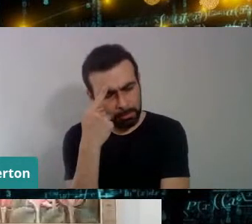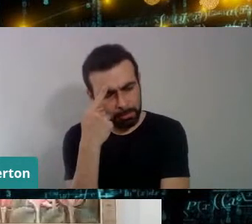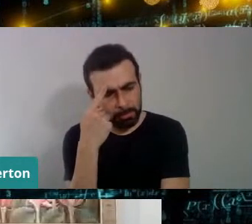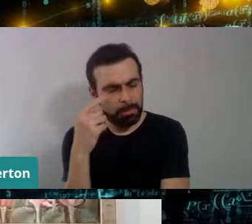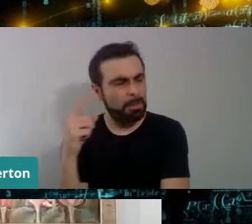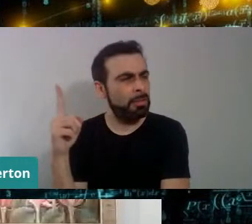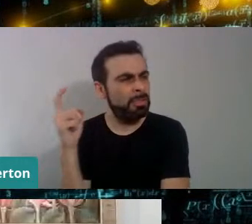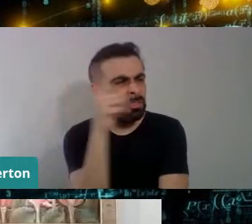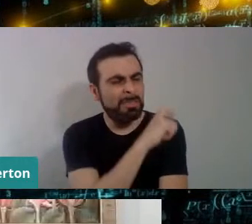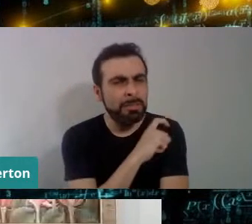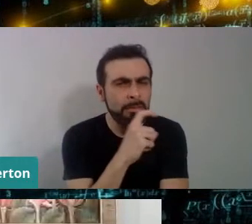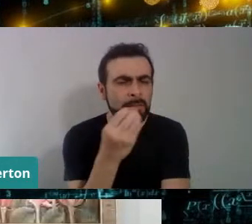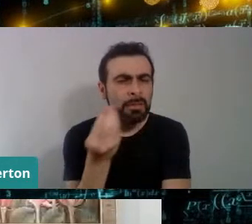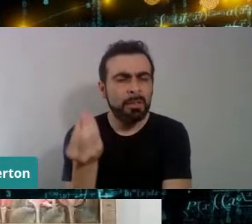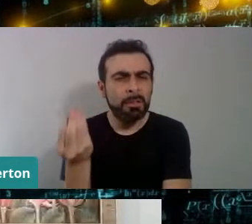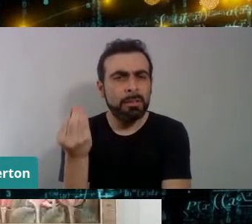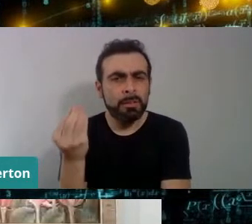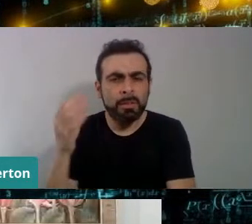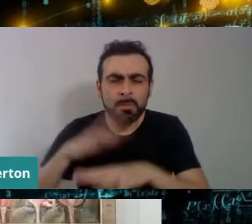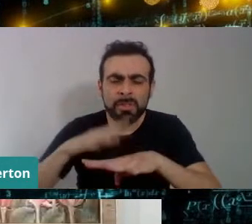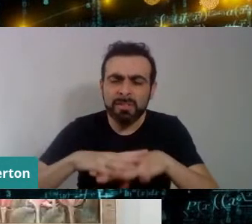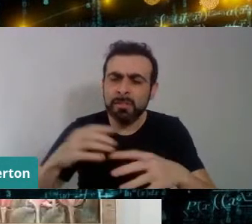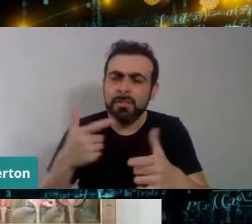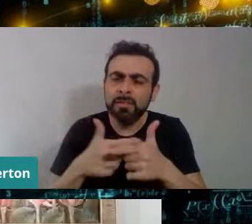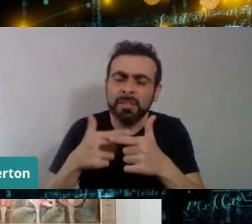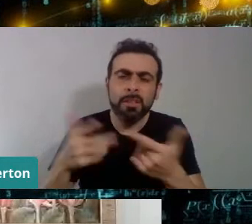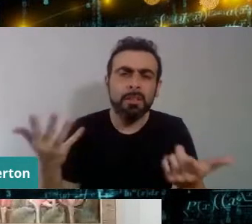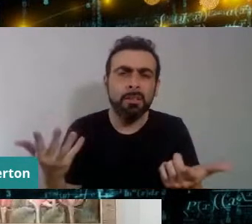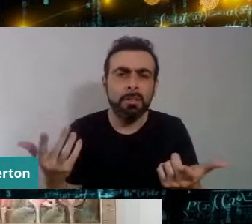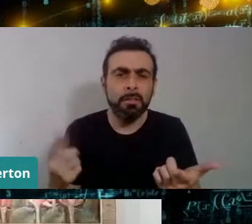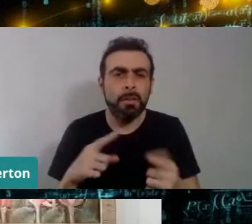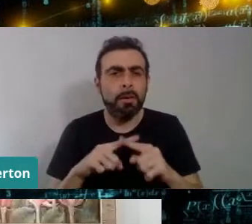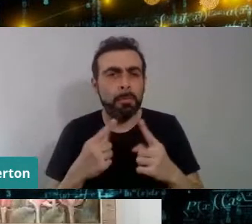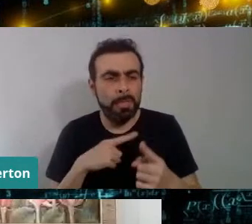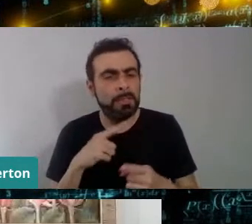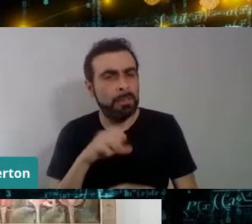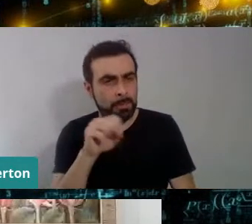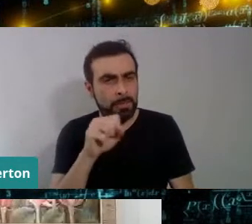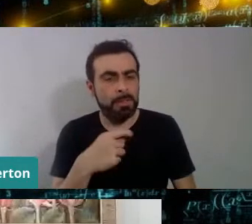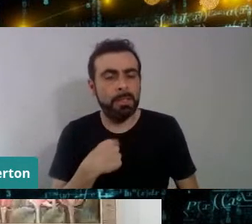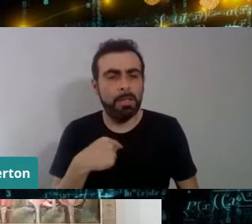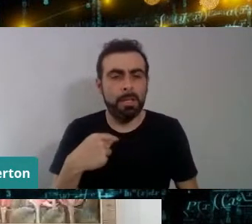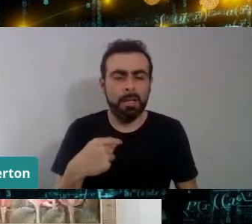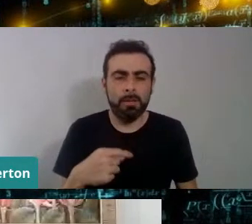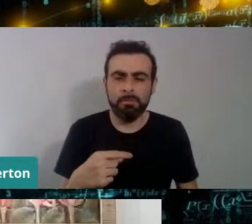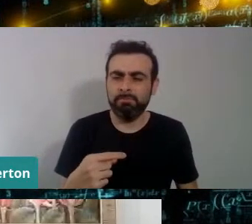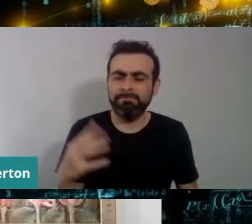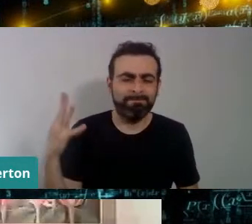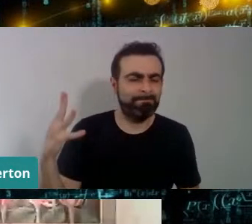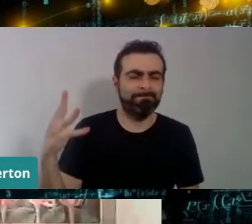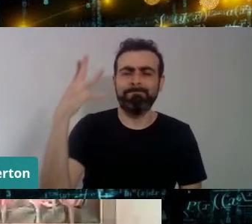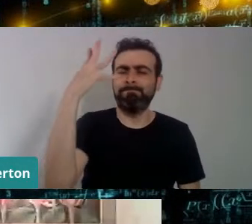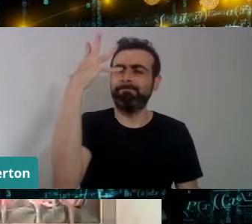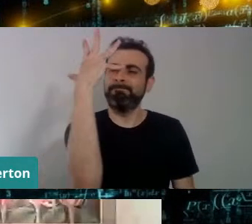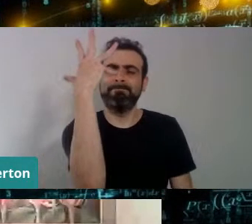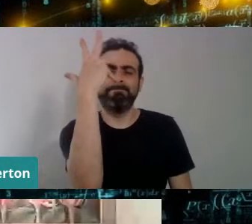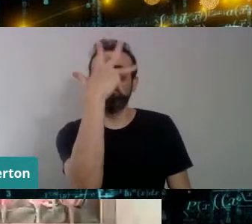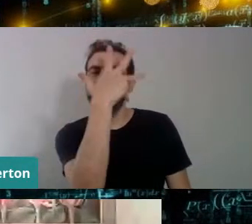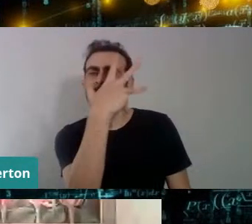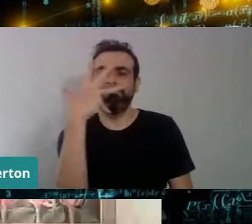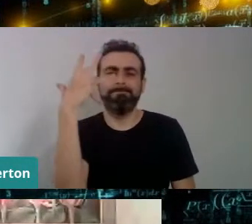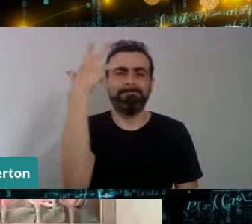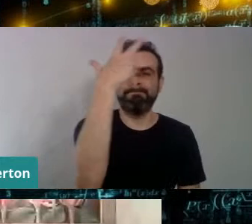inicialmente, mas me lembro, assim, do que me fez ficar apaixonado pela matemática, quando